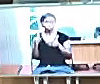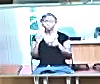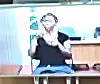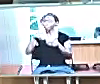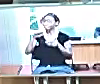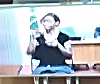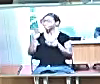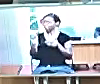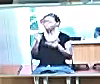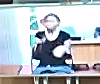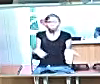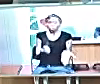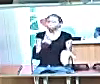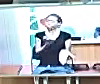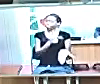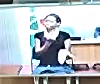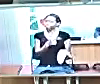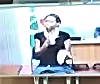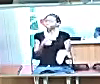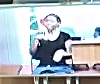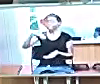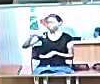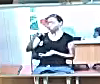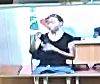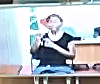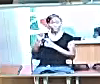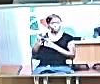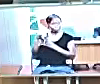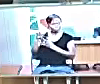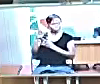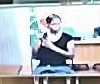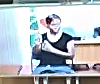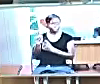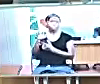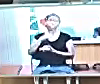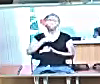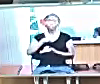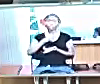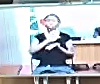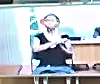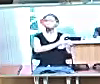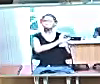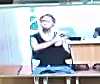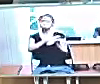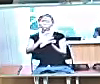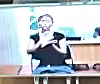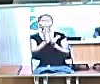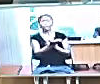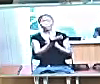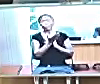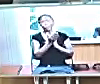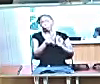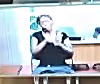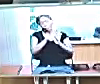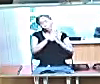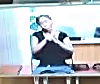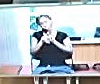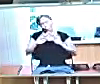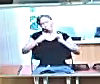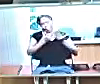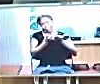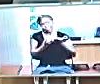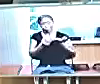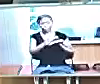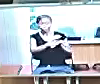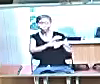uma entidade que nós vivemos de cotizações das próprias escolas com esse recurso pra gente bancar essas